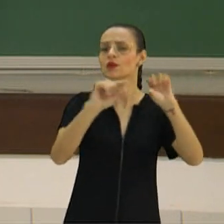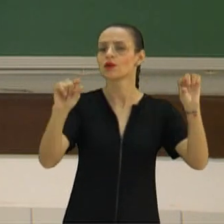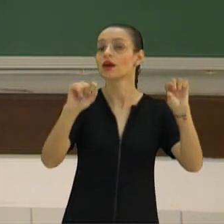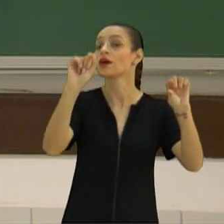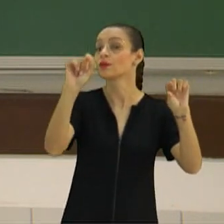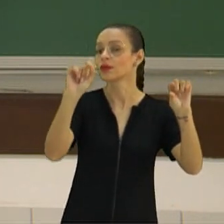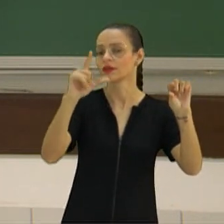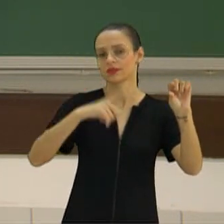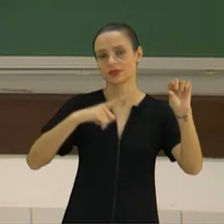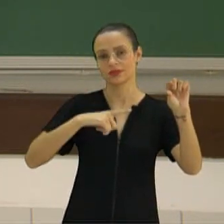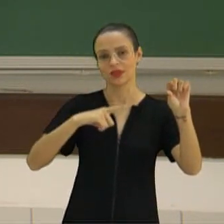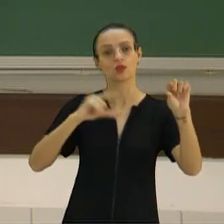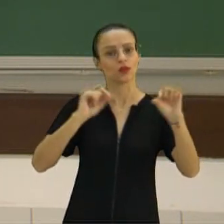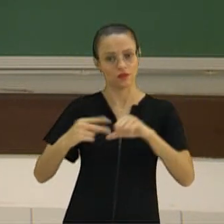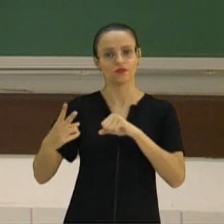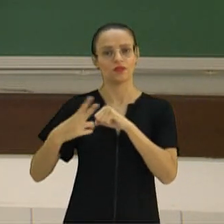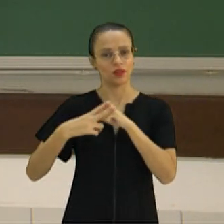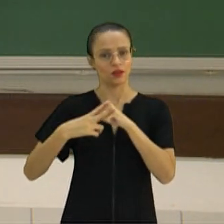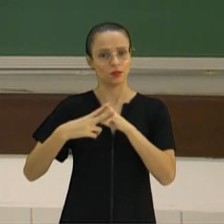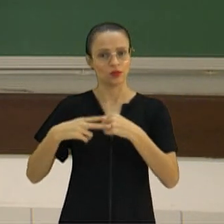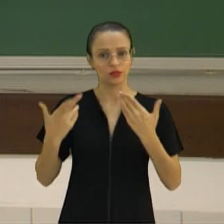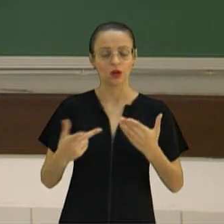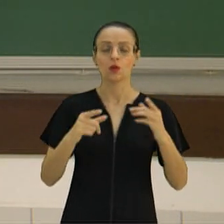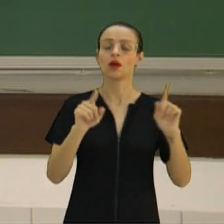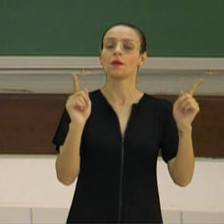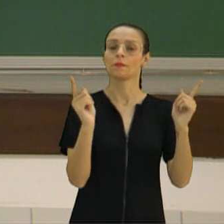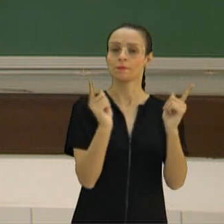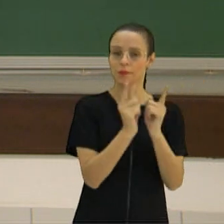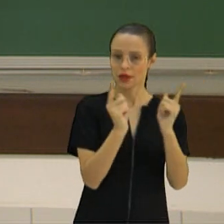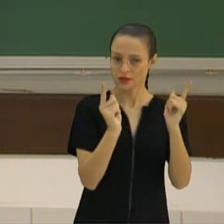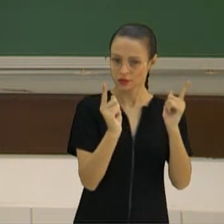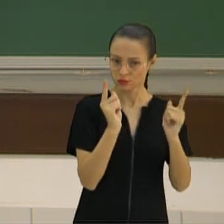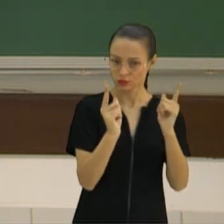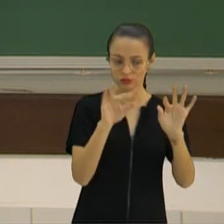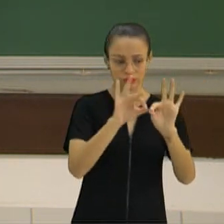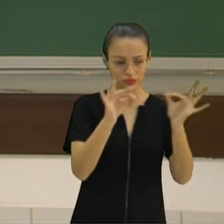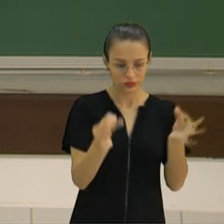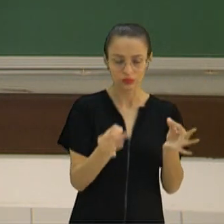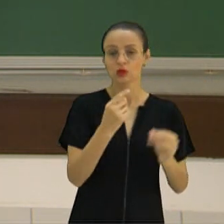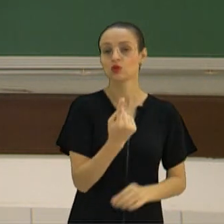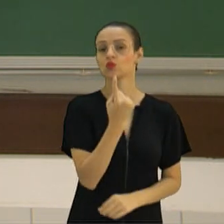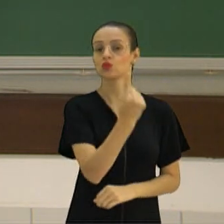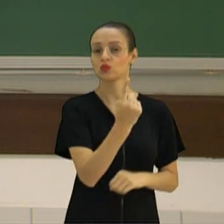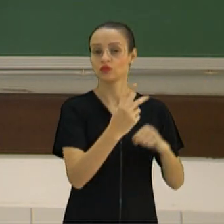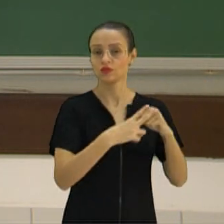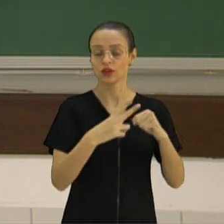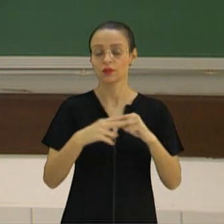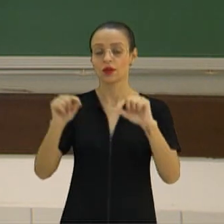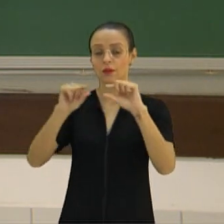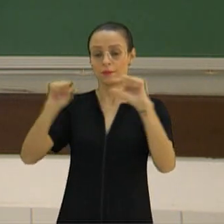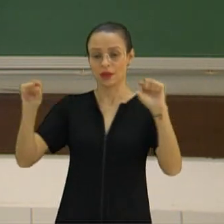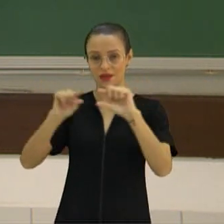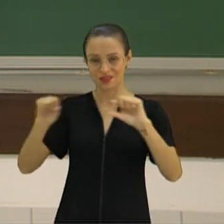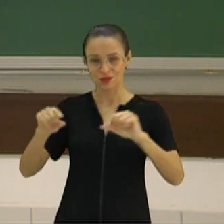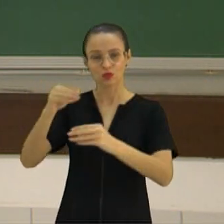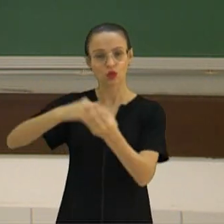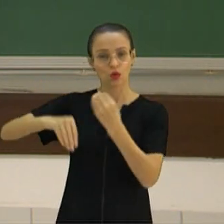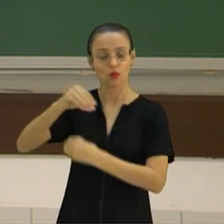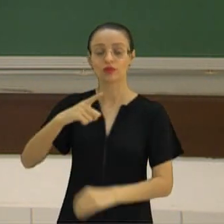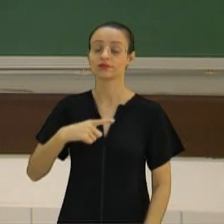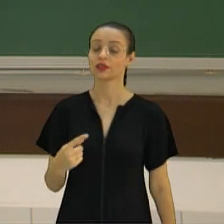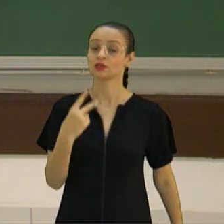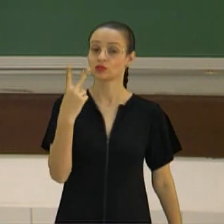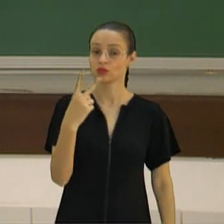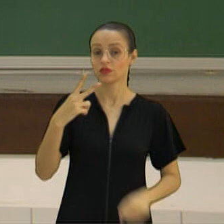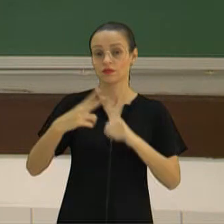quando há uma forma verbal. Então, período simples, eu tenho apenas um verbo. Período composto, eu tenho 2